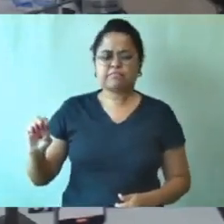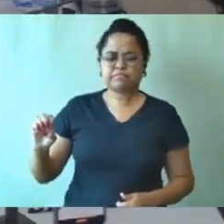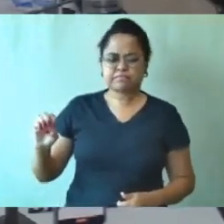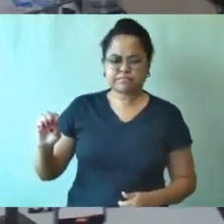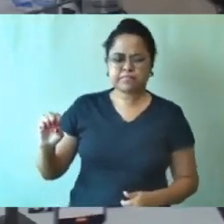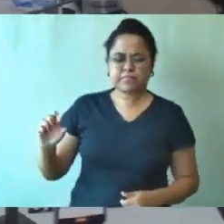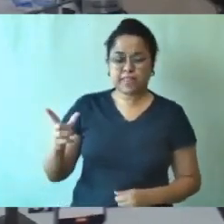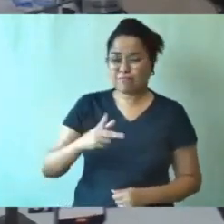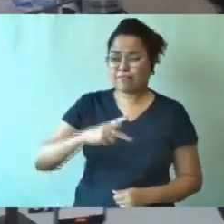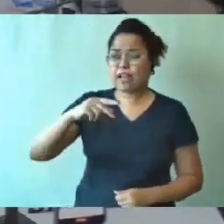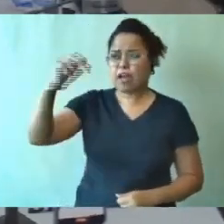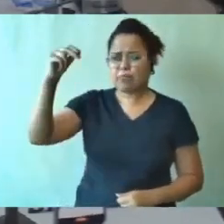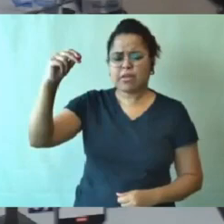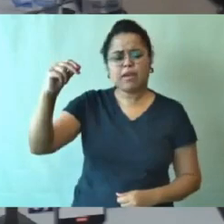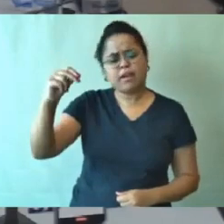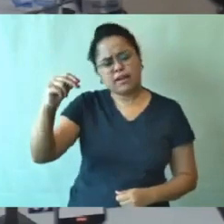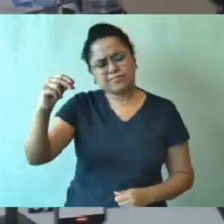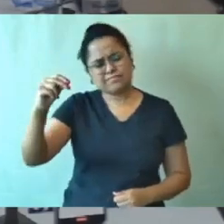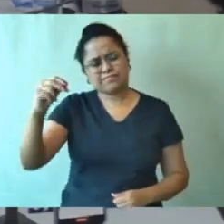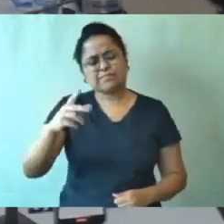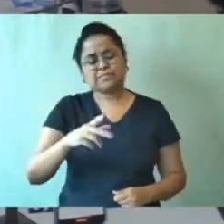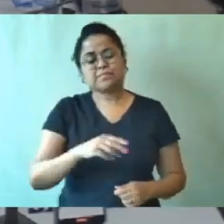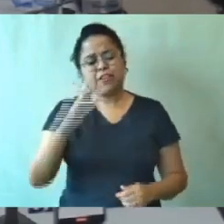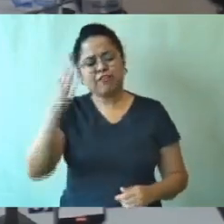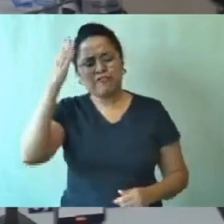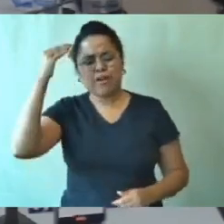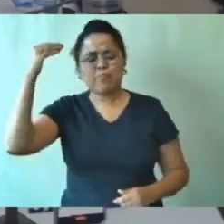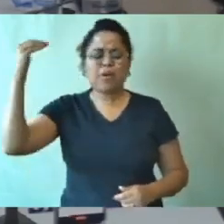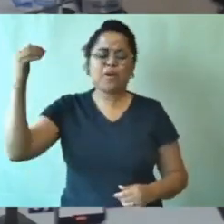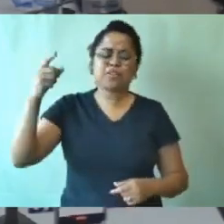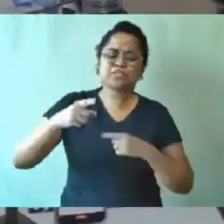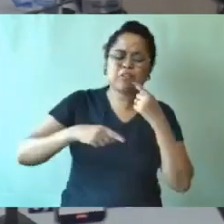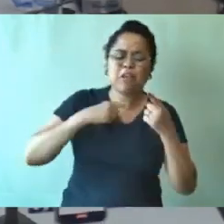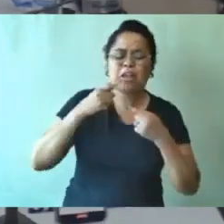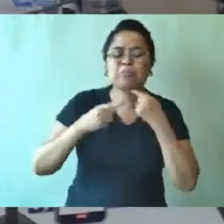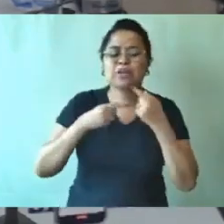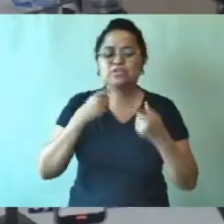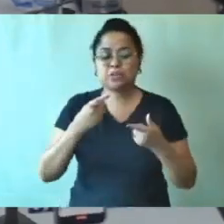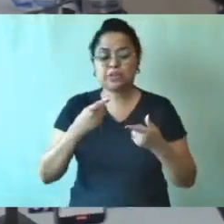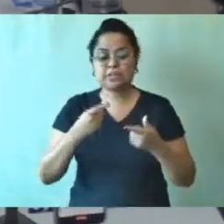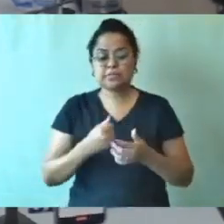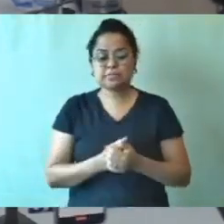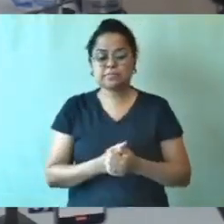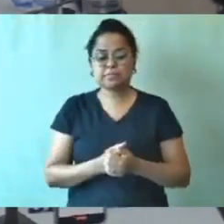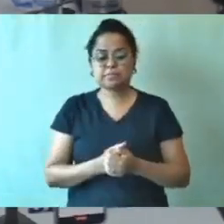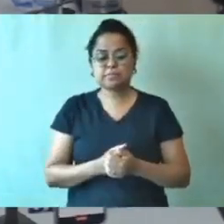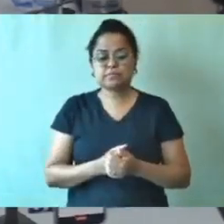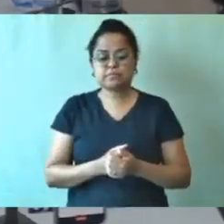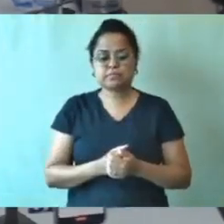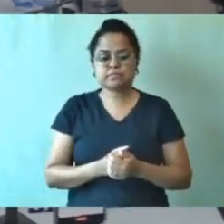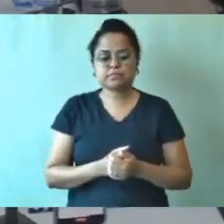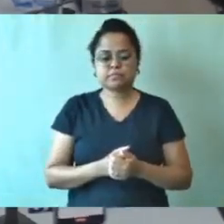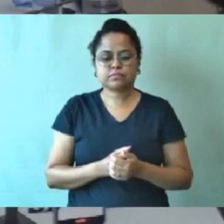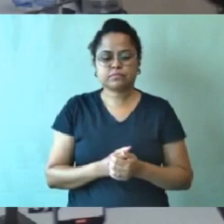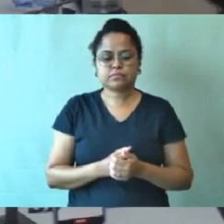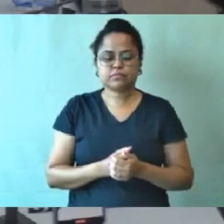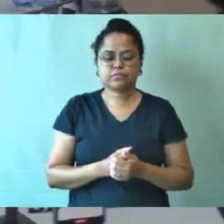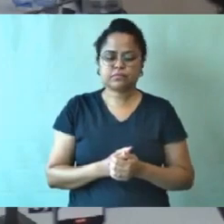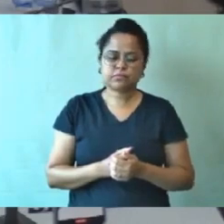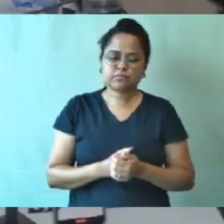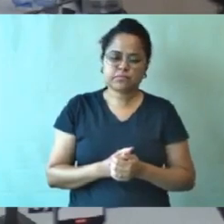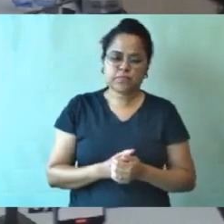né? A gente tem tido notícias aí, até mesmo uma das visitas que eu fiz de fiscalização, o pessoal da BH Trans falou que